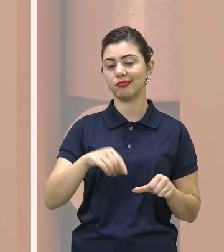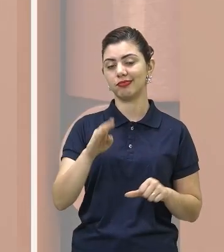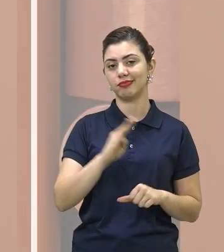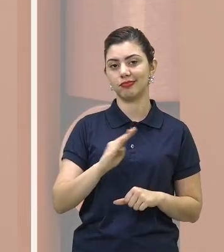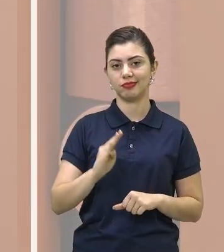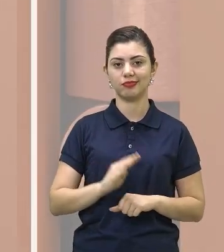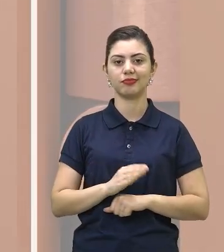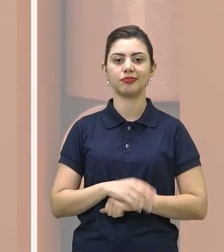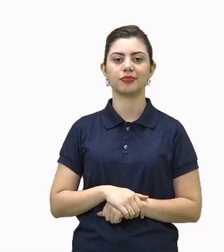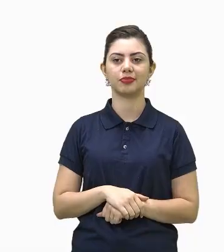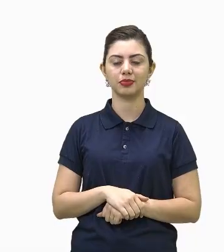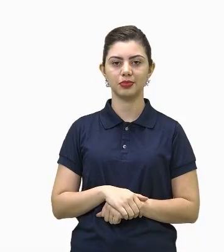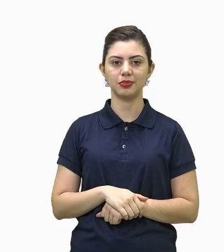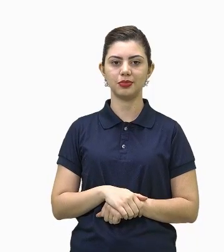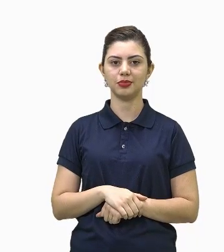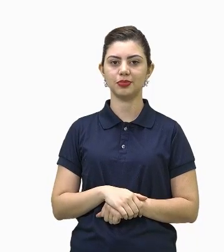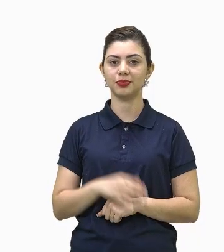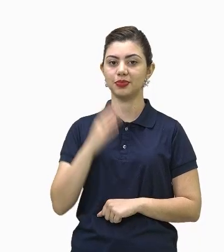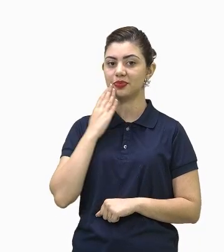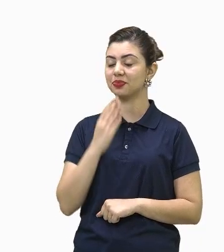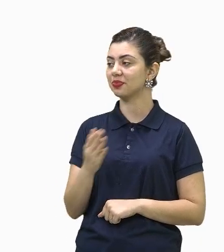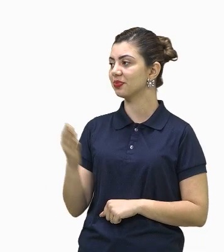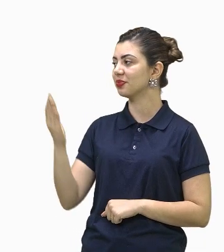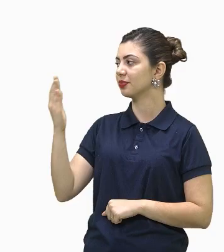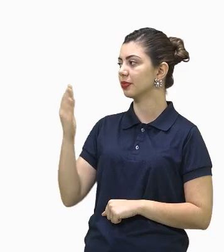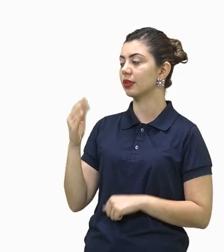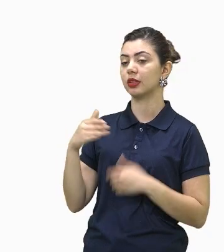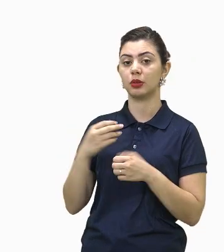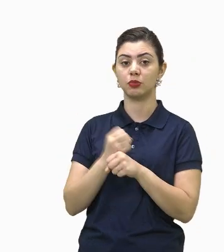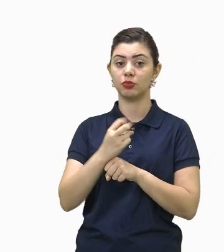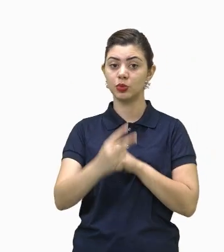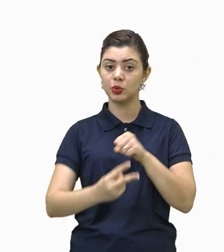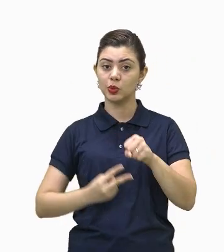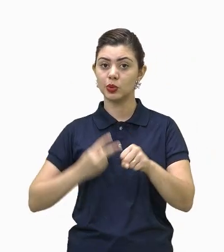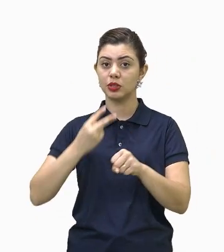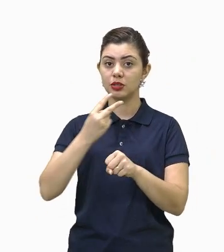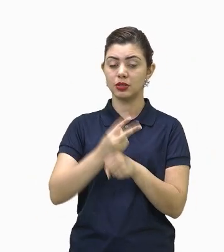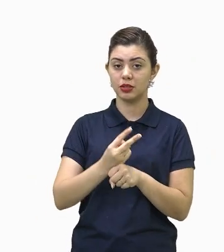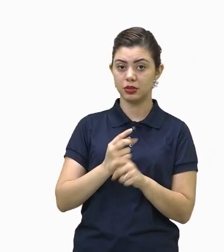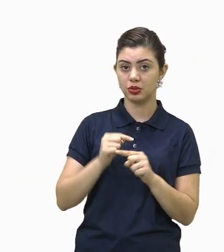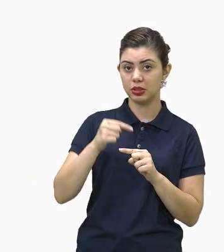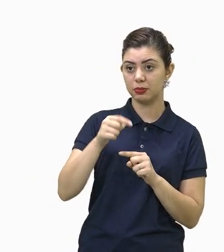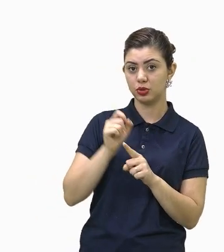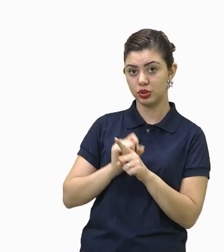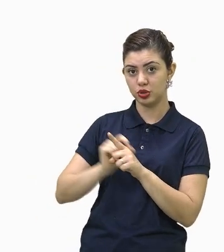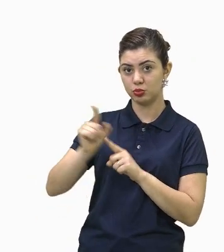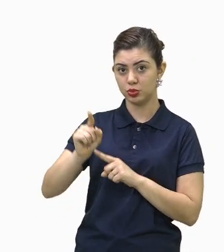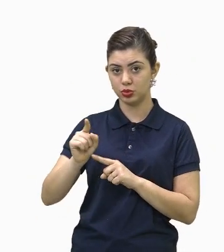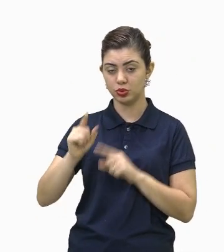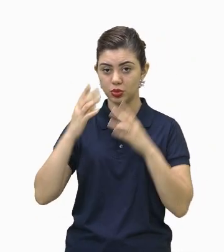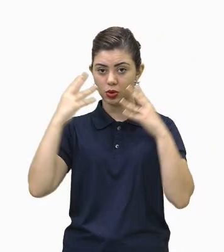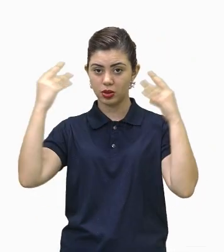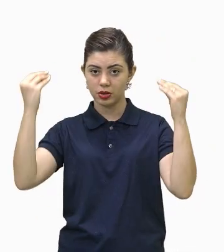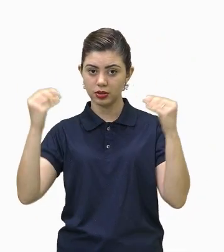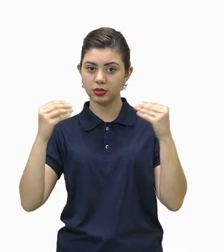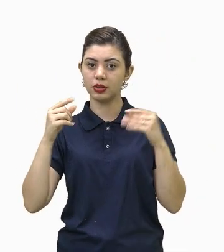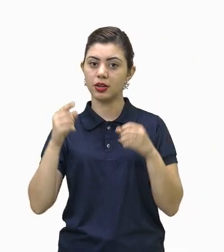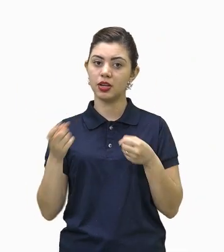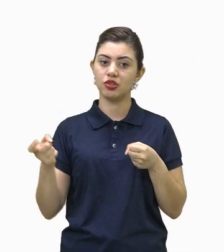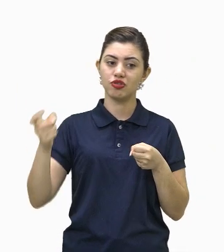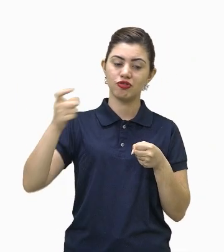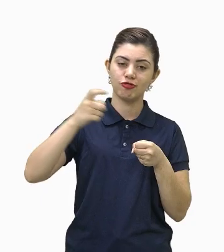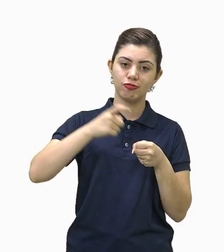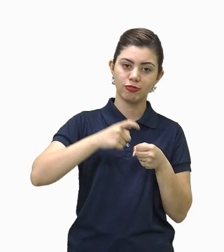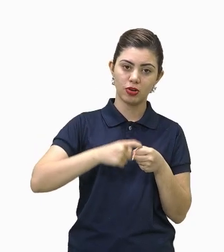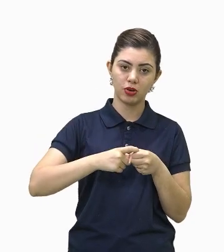ali o Brasil. Acompanhe, olha só. 2 anos após sua expulsão do Brasil, os holandeses voltaram a